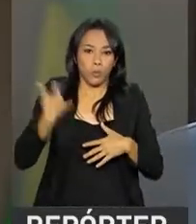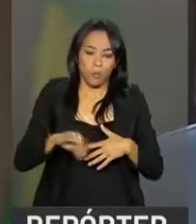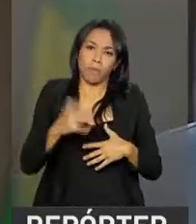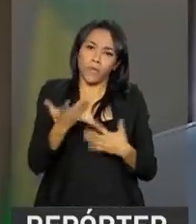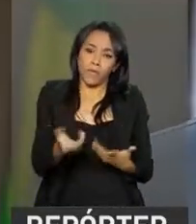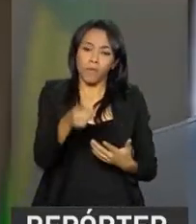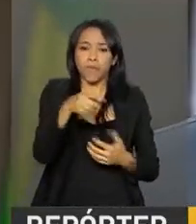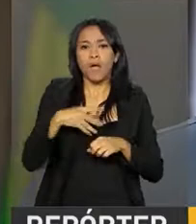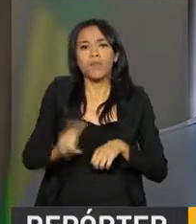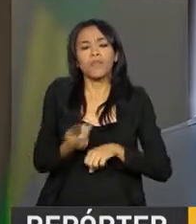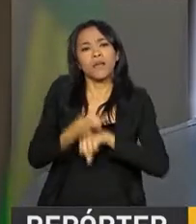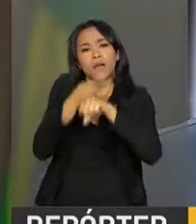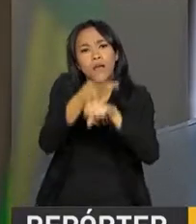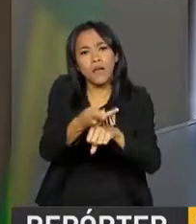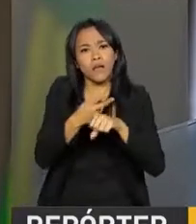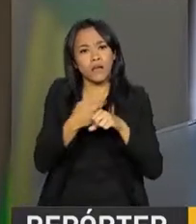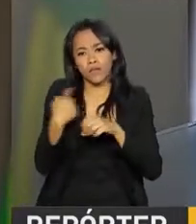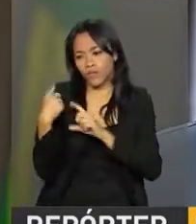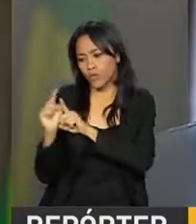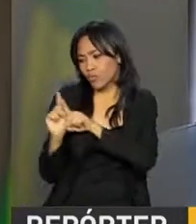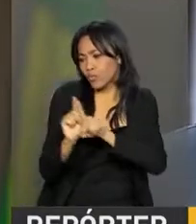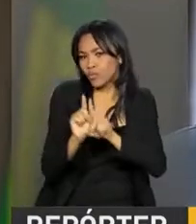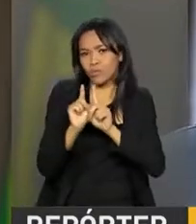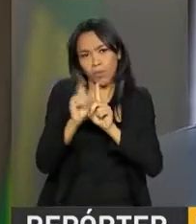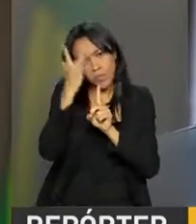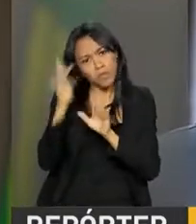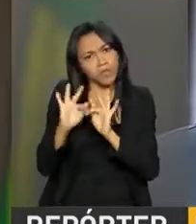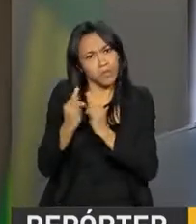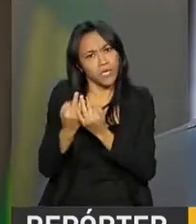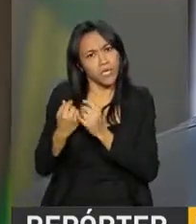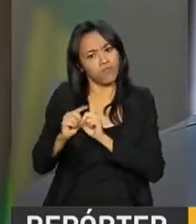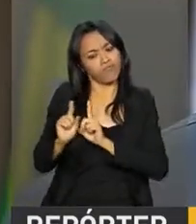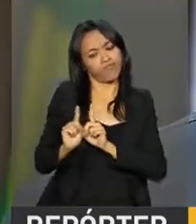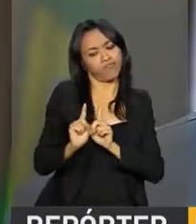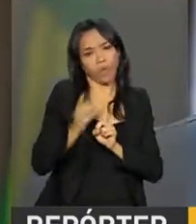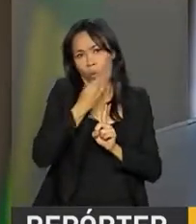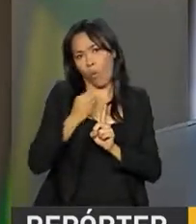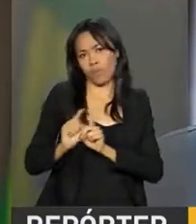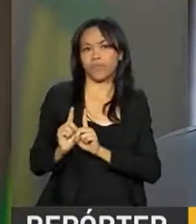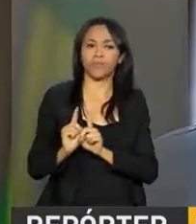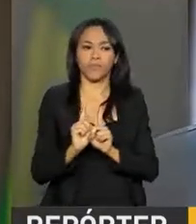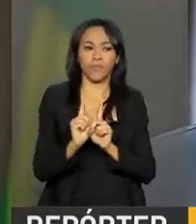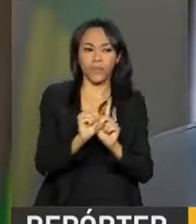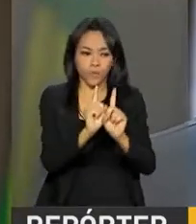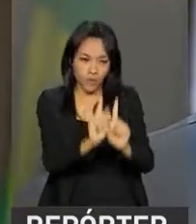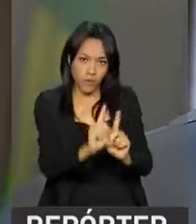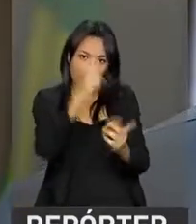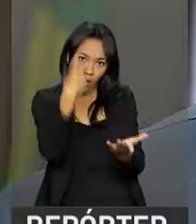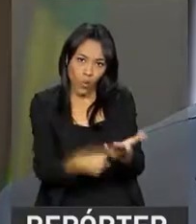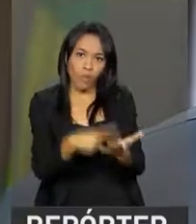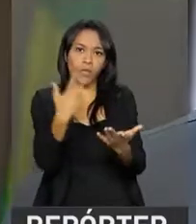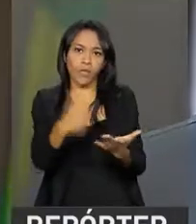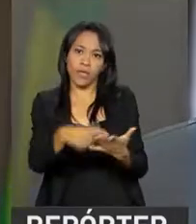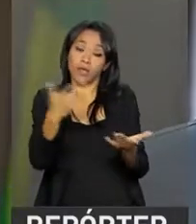ele vai lá o acompanhante ou alguma pessoa da família usamos